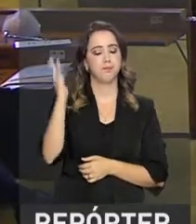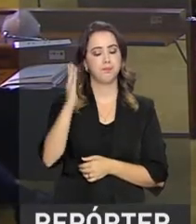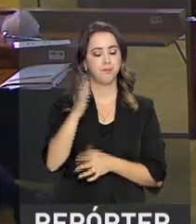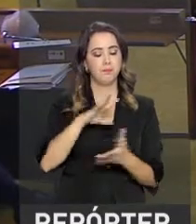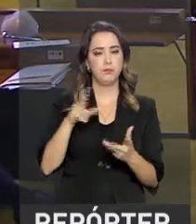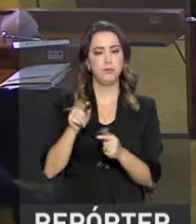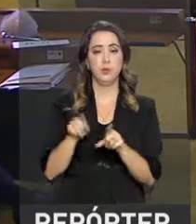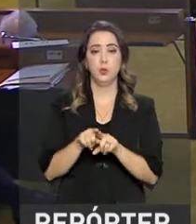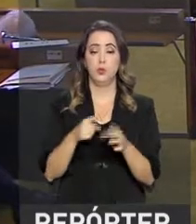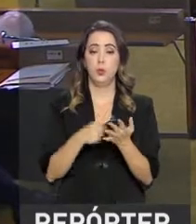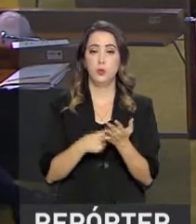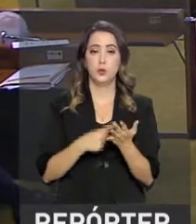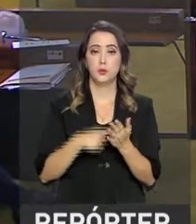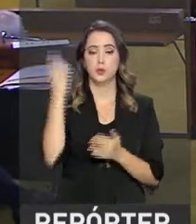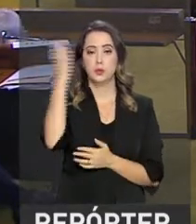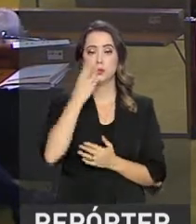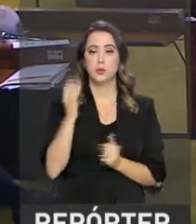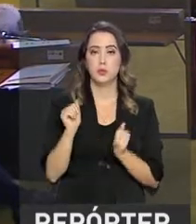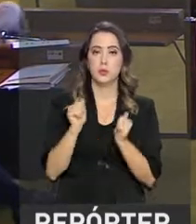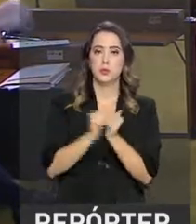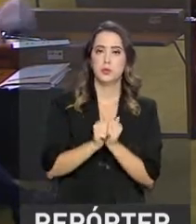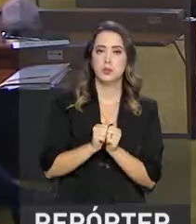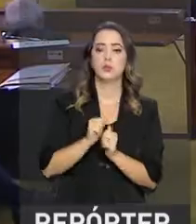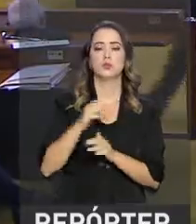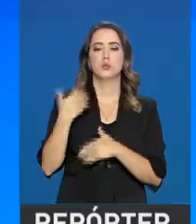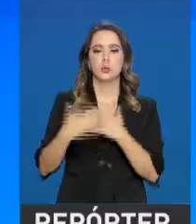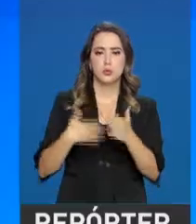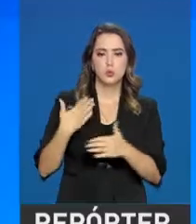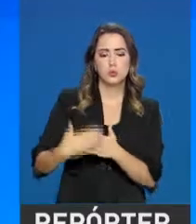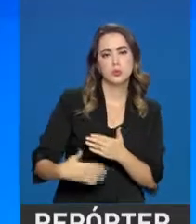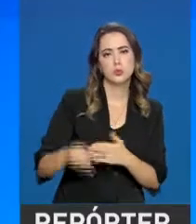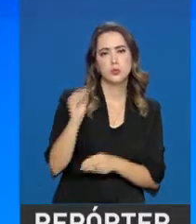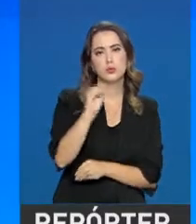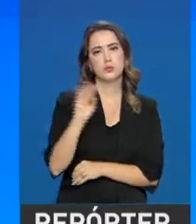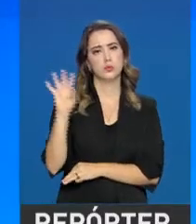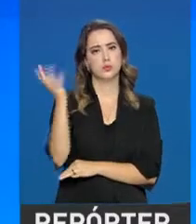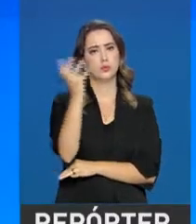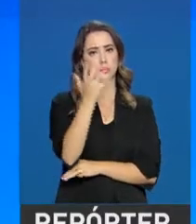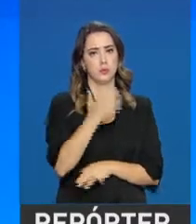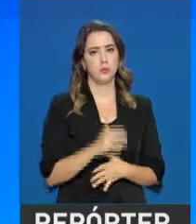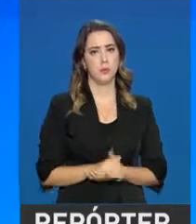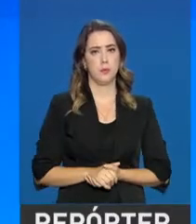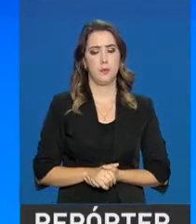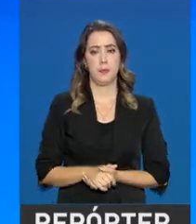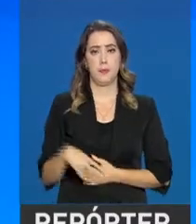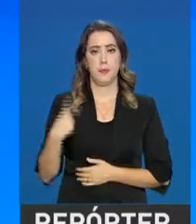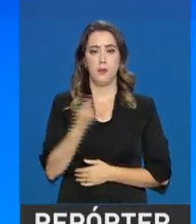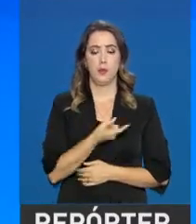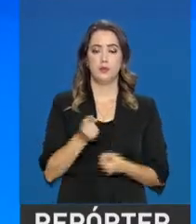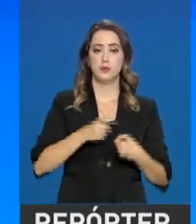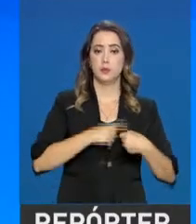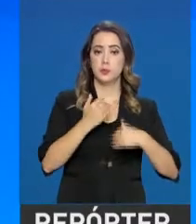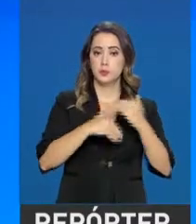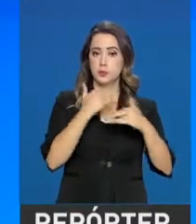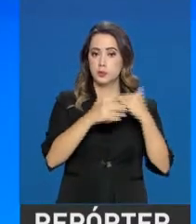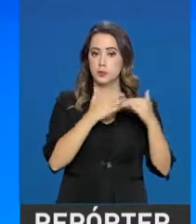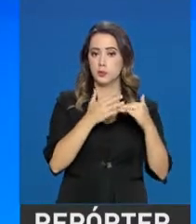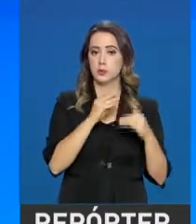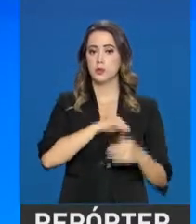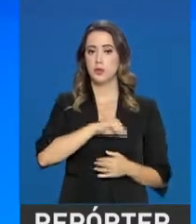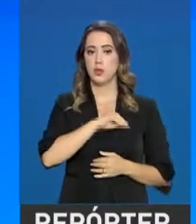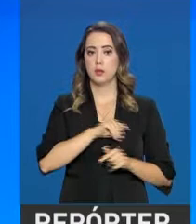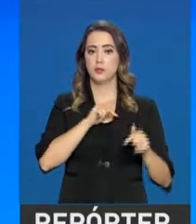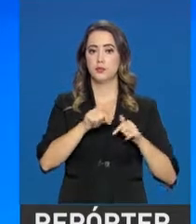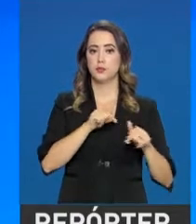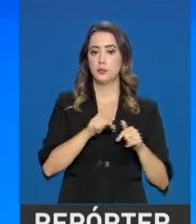compromisso do Brasil com o desenvolvimento sustentável é histórico. Retomamos o crescimento, voltamos a gerar emprego e renda,